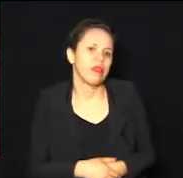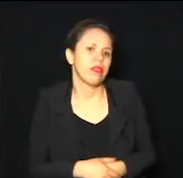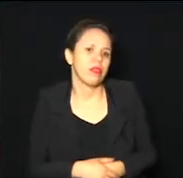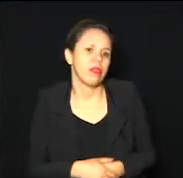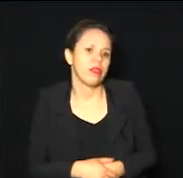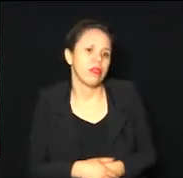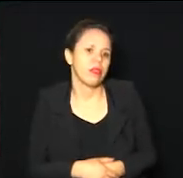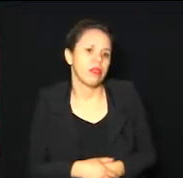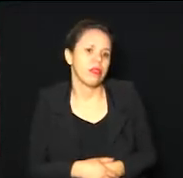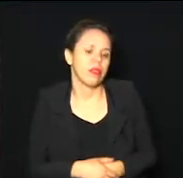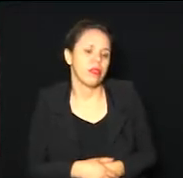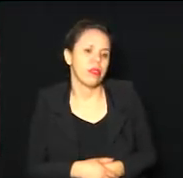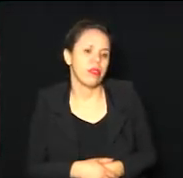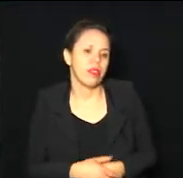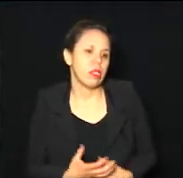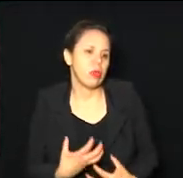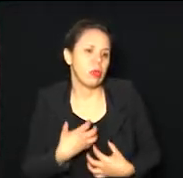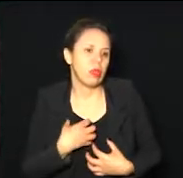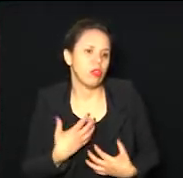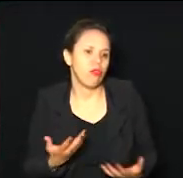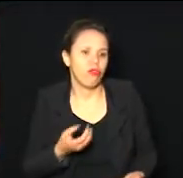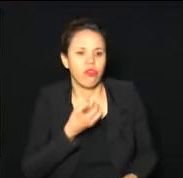esses sinais e sintomas, até,